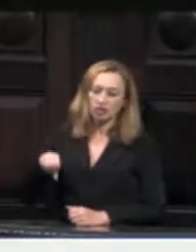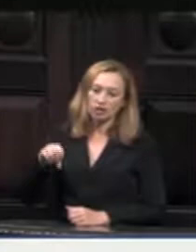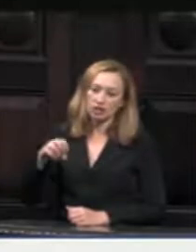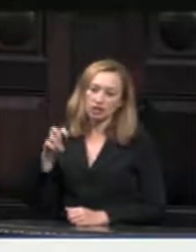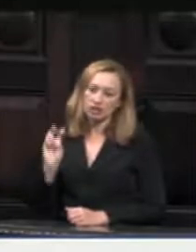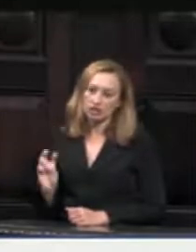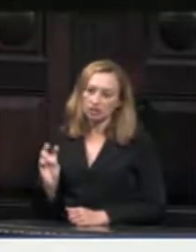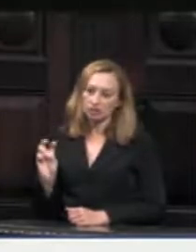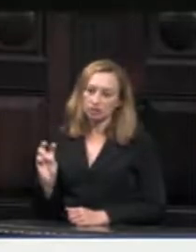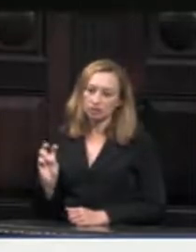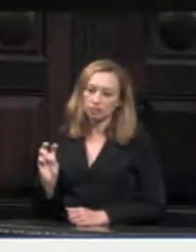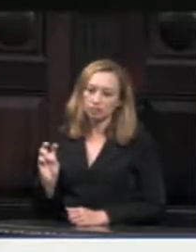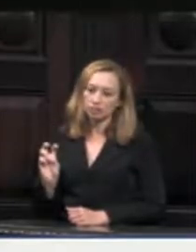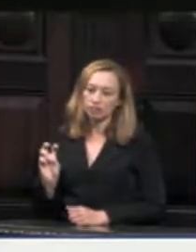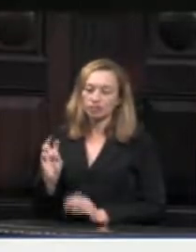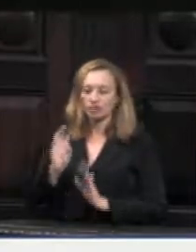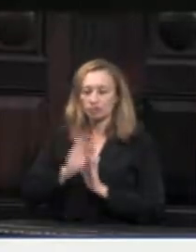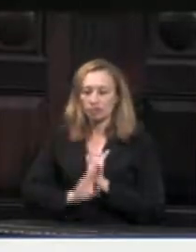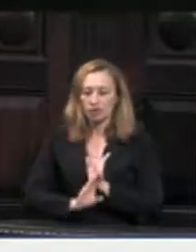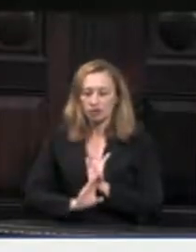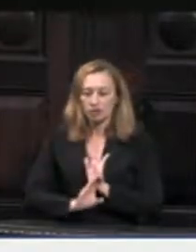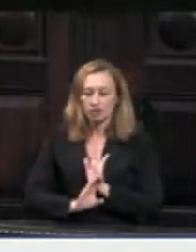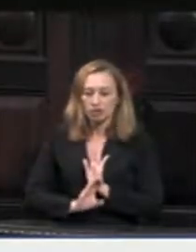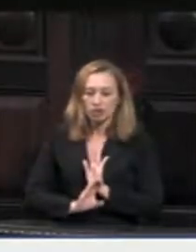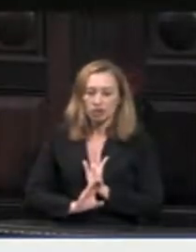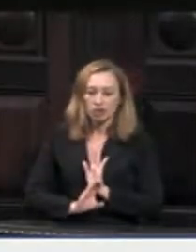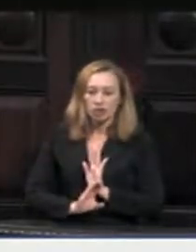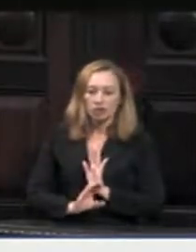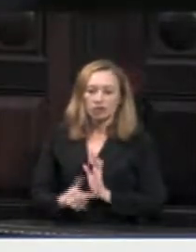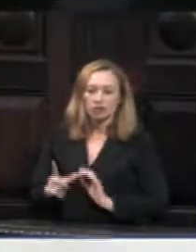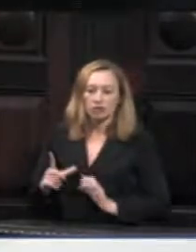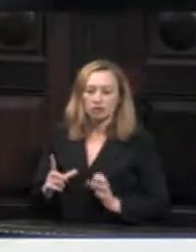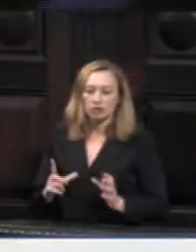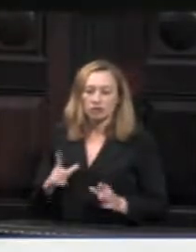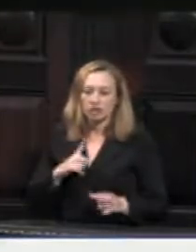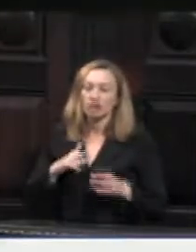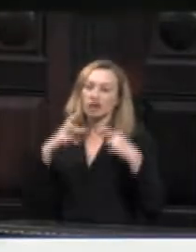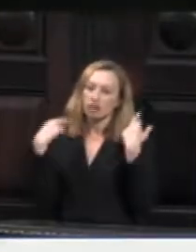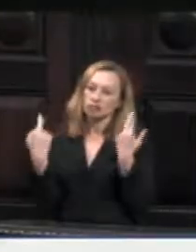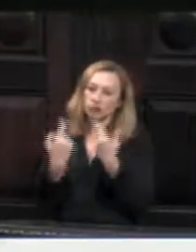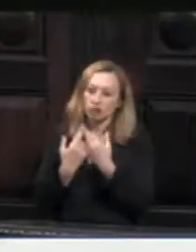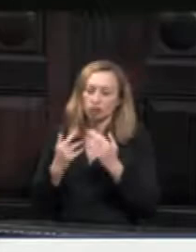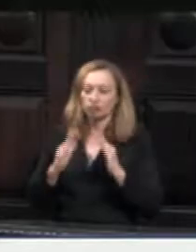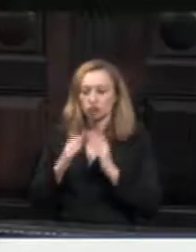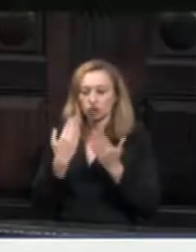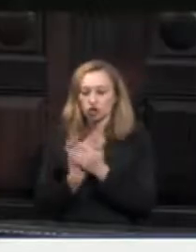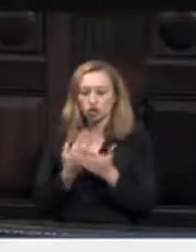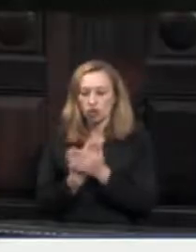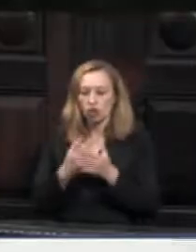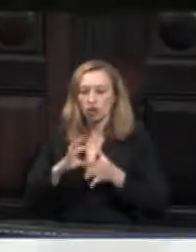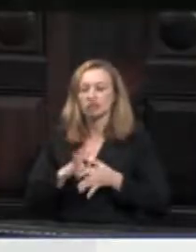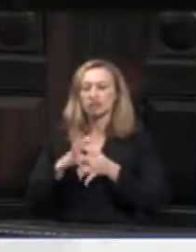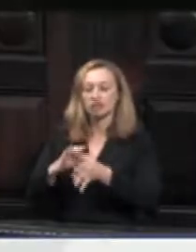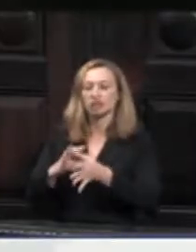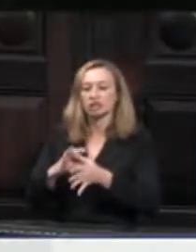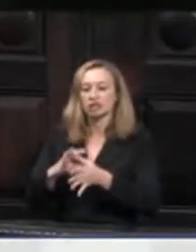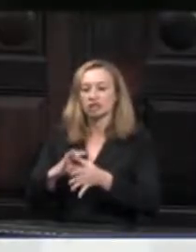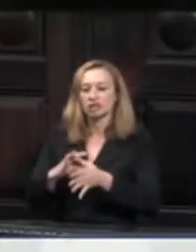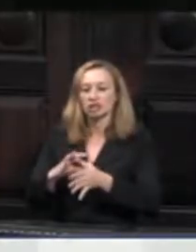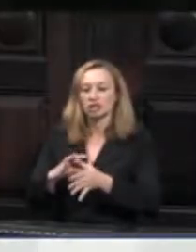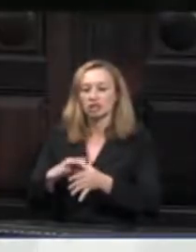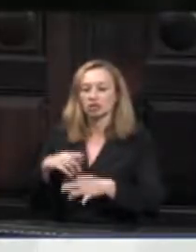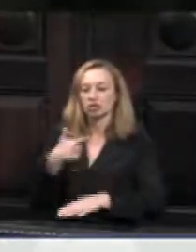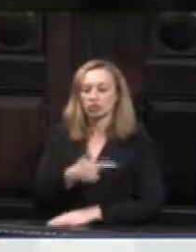195 emendas. Teve reunião de colégio de líderes em 2016,